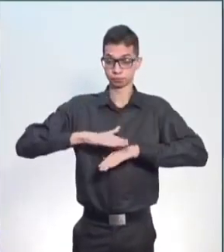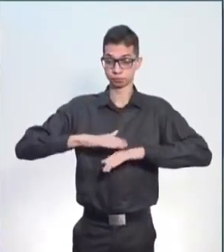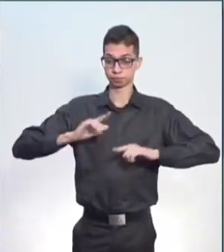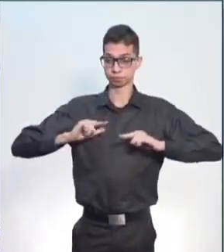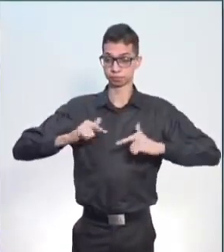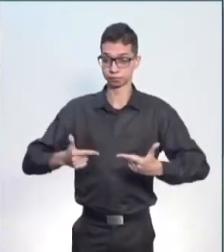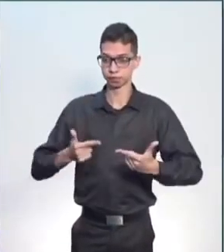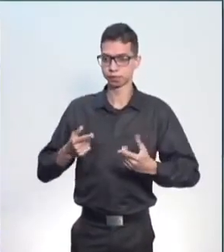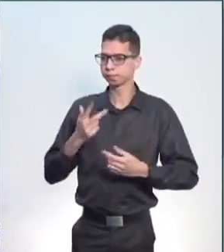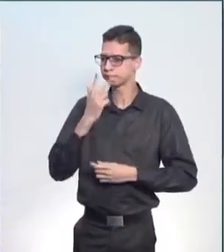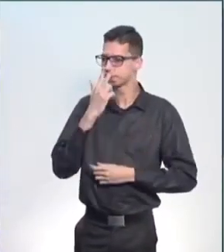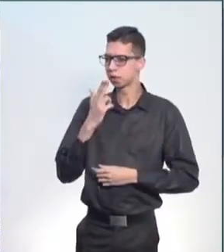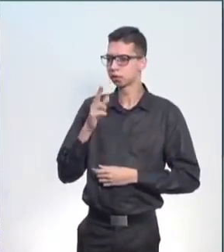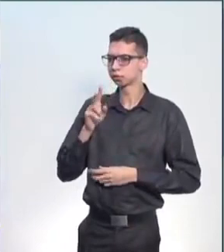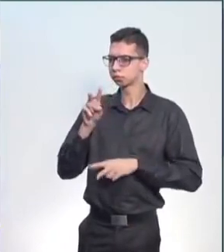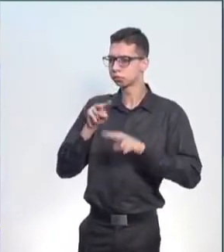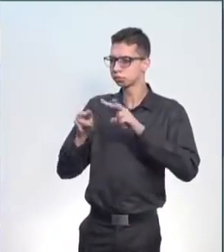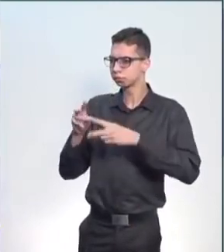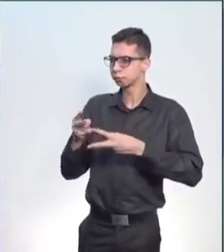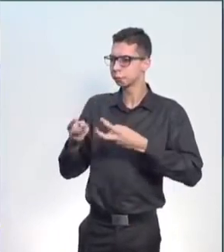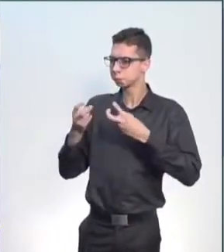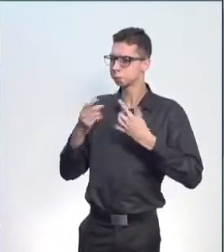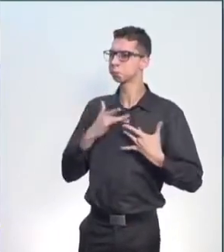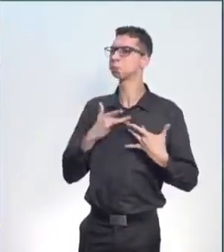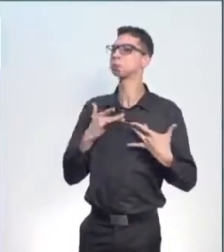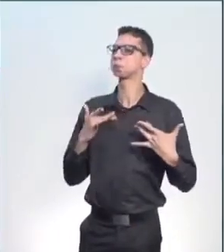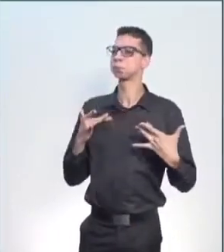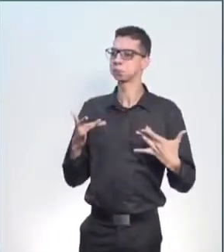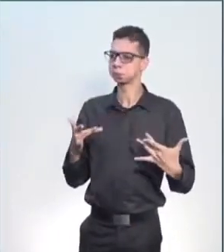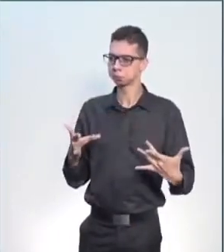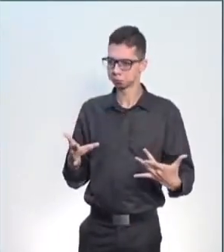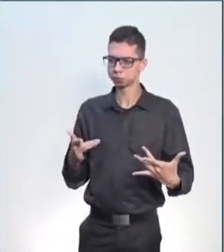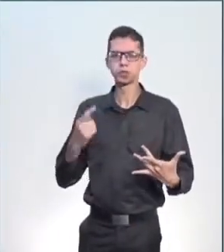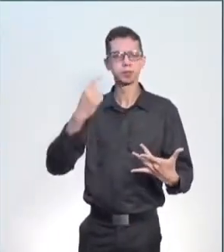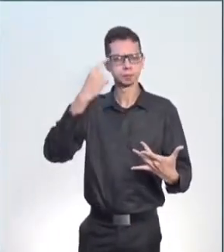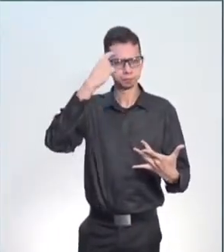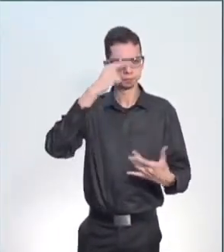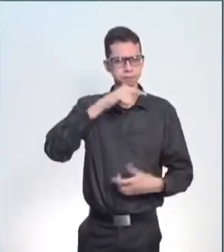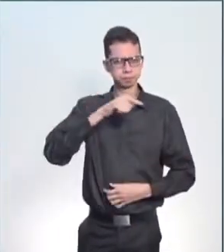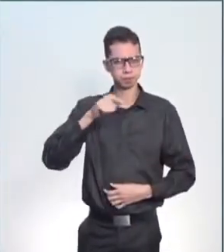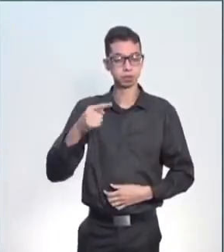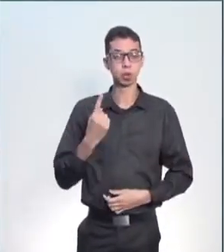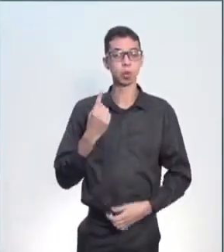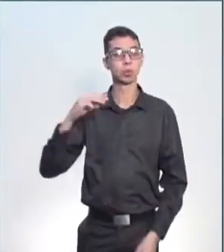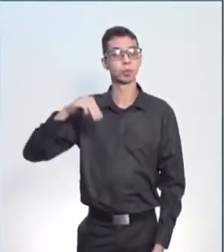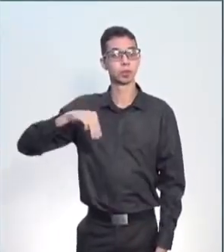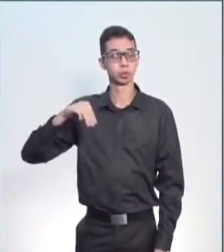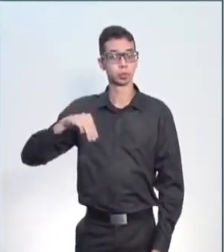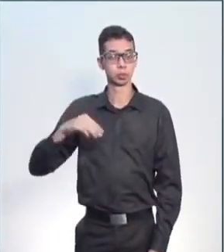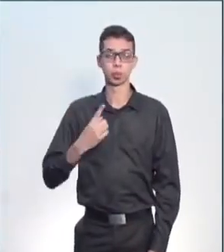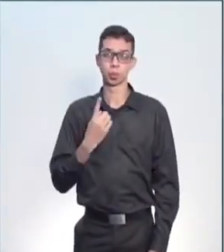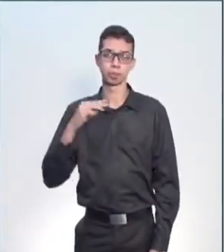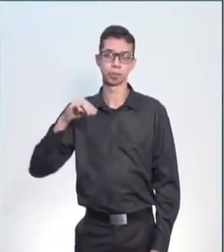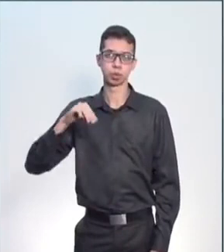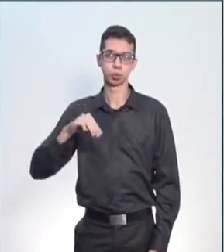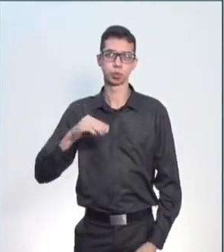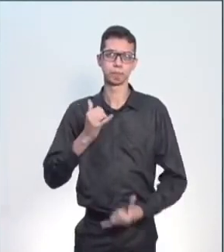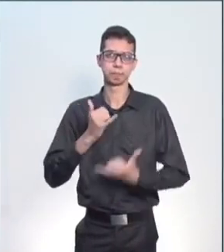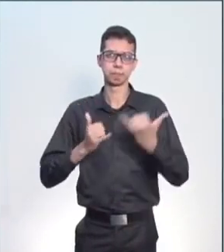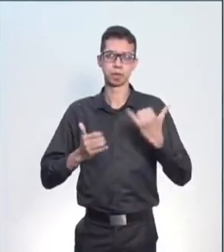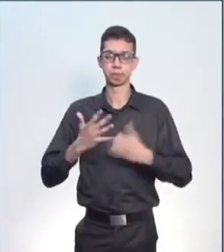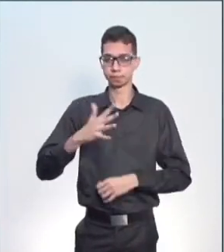pensar um pouco sobre isso? Olha, eu vou dar o quê? Um minutinho, pode ser? Um minuto e meio para